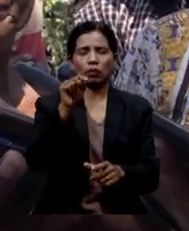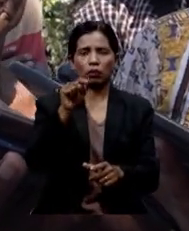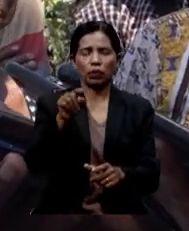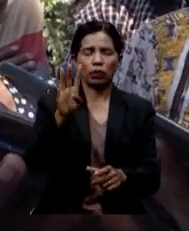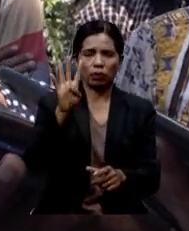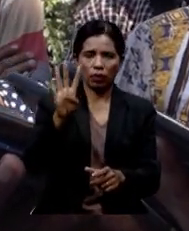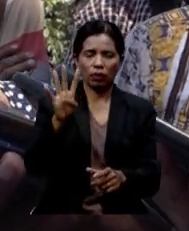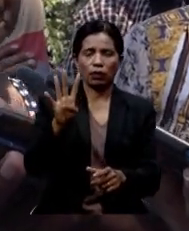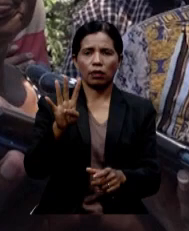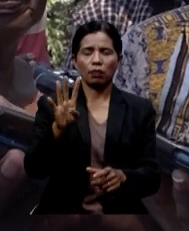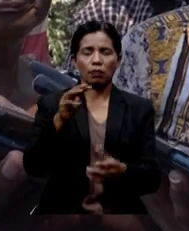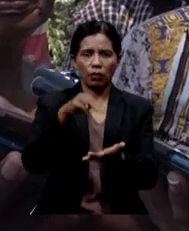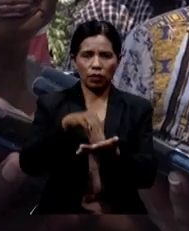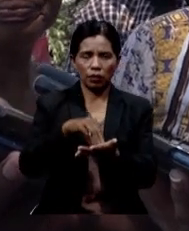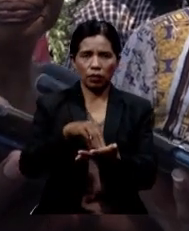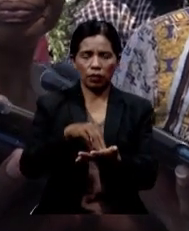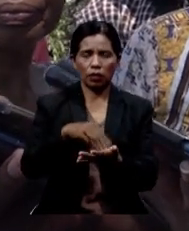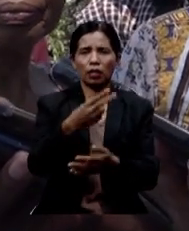pessoas. Indonésia,